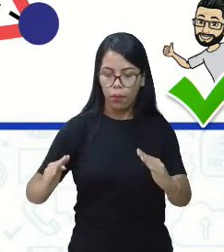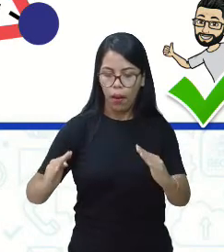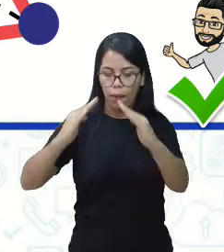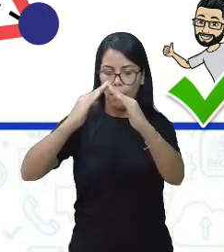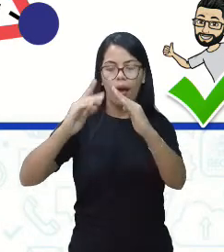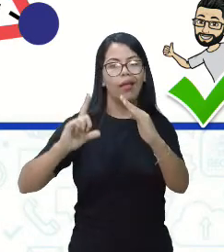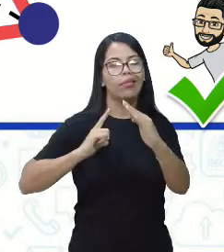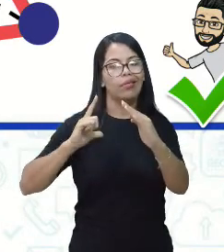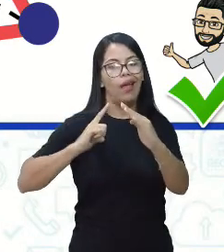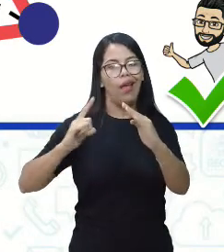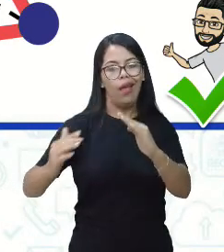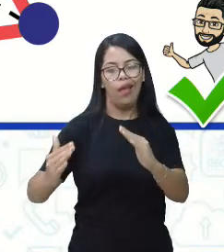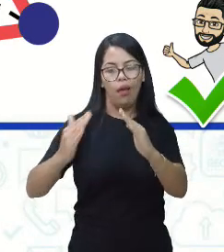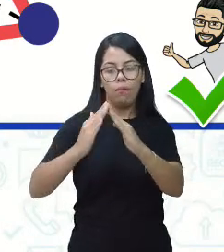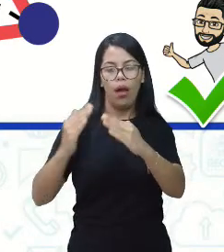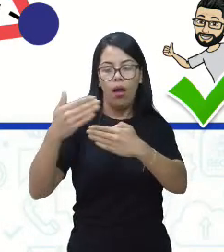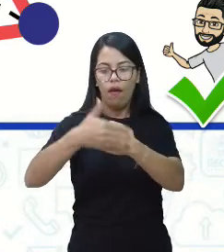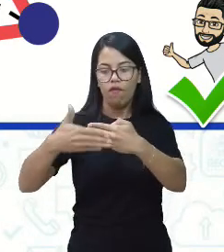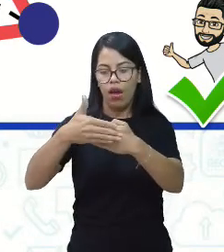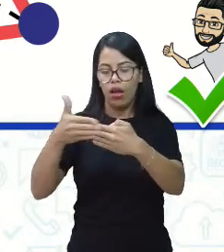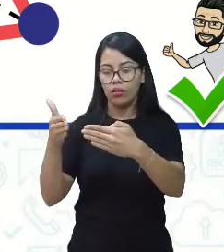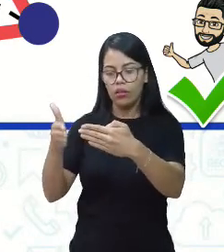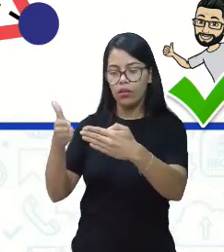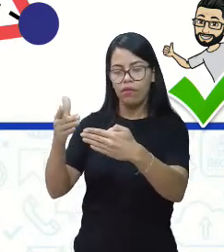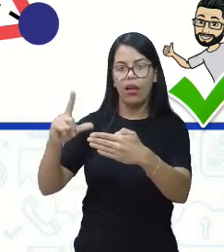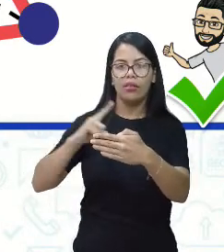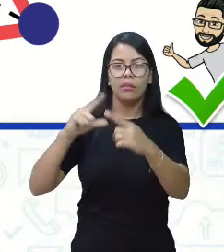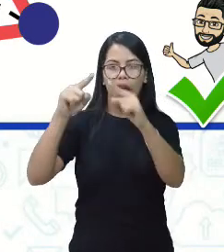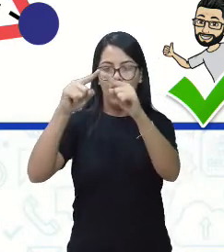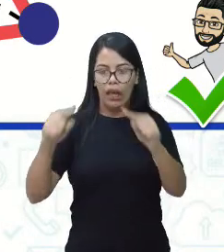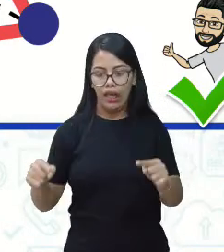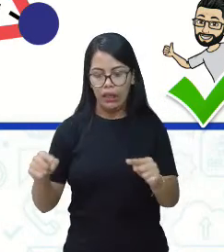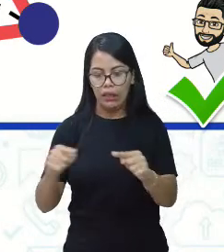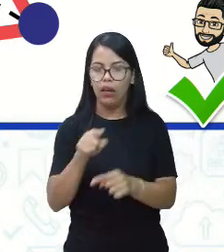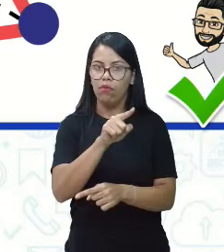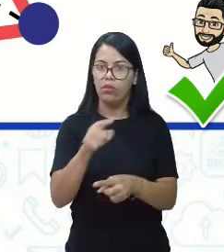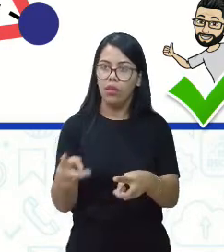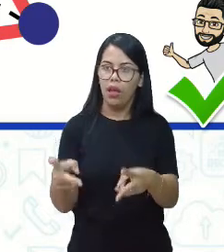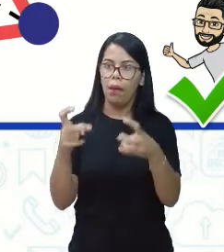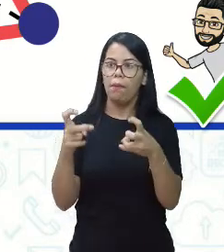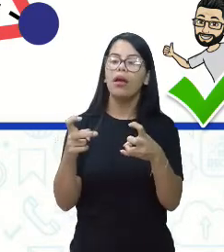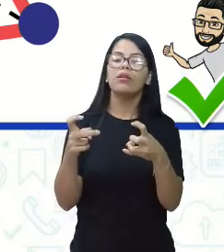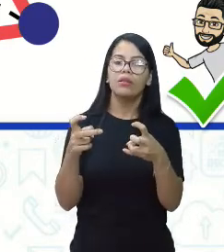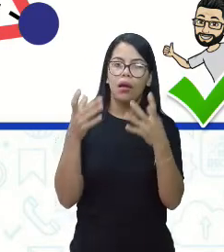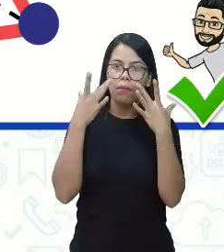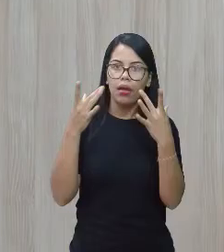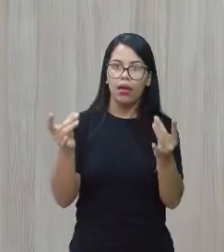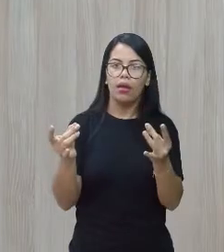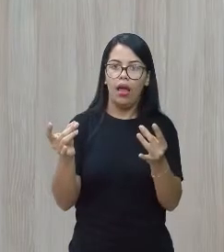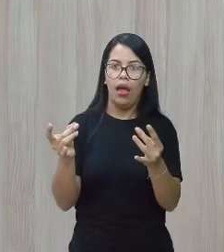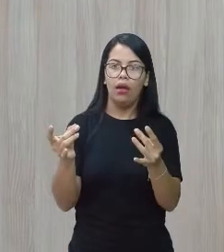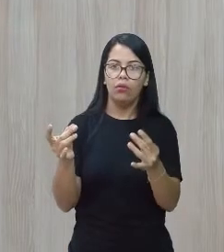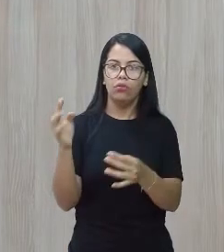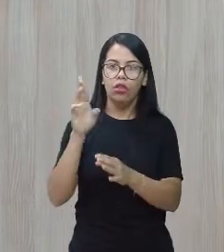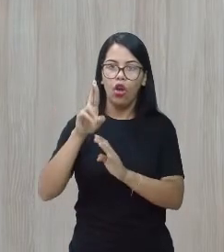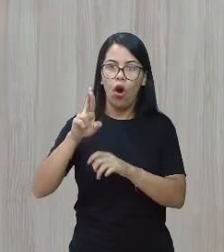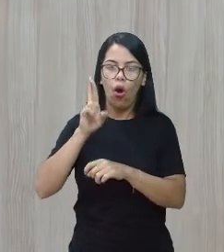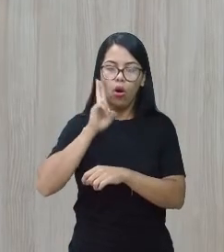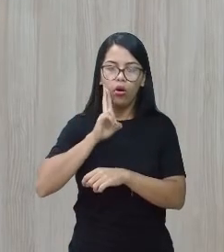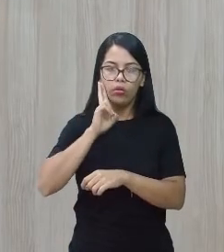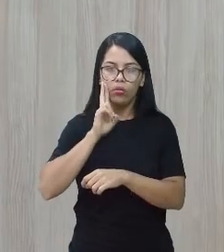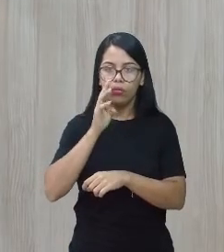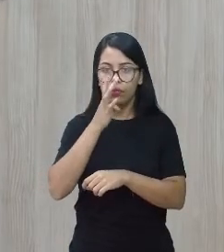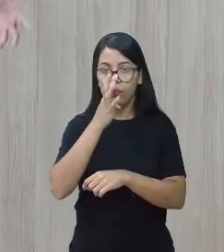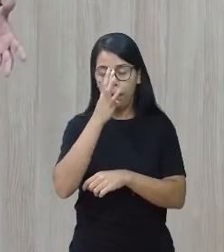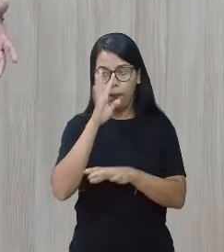gente tem triângulos, como você pode ver aí, bem nítido aí de rosinha aí, esse triângulo, tá bom? Então, a